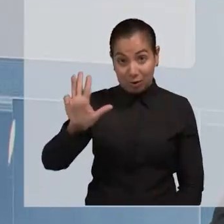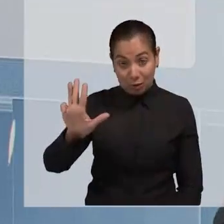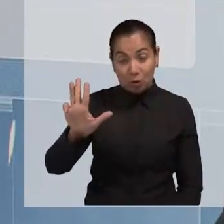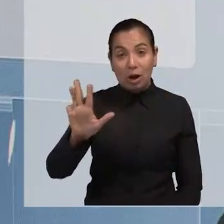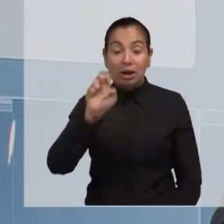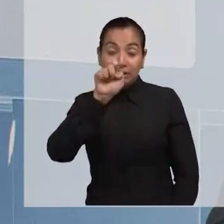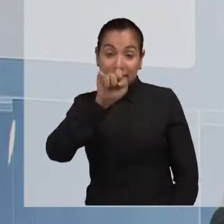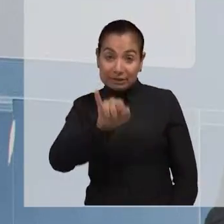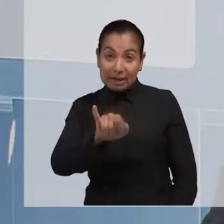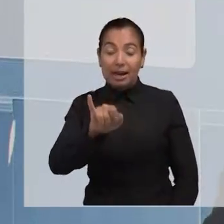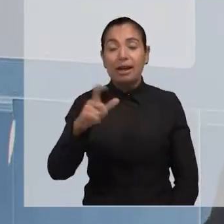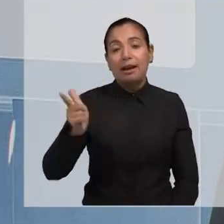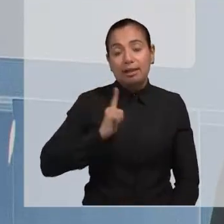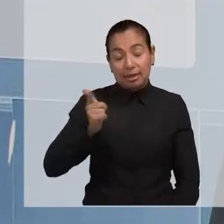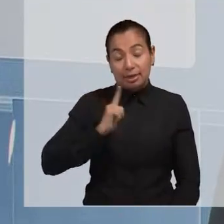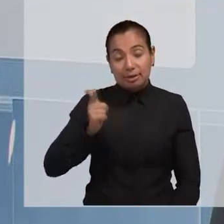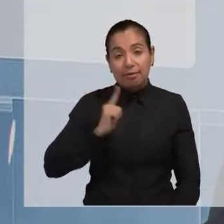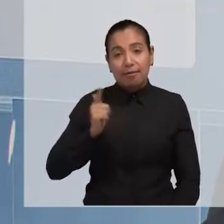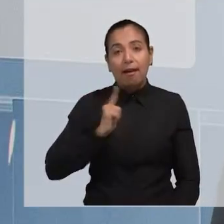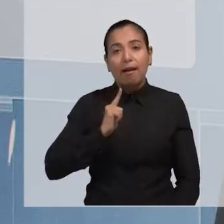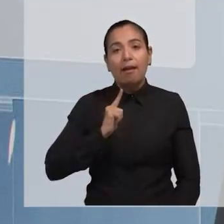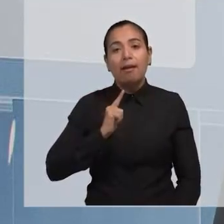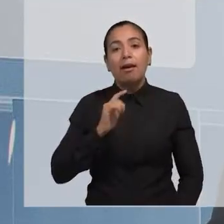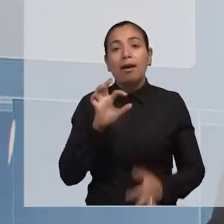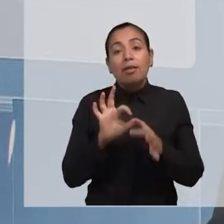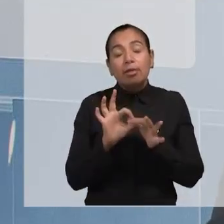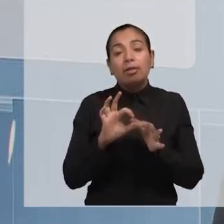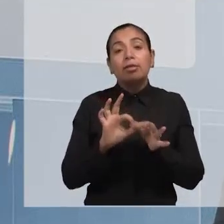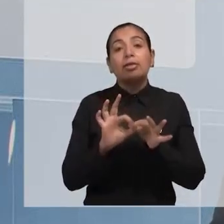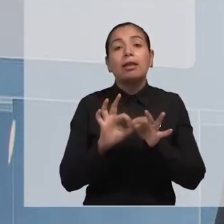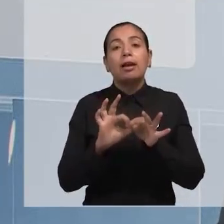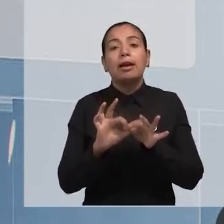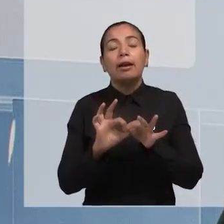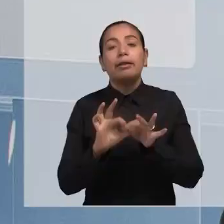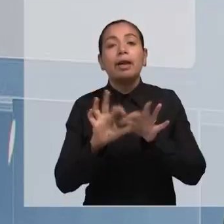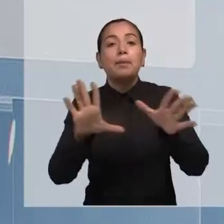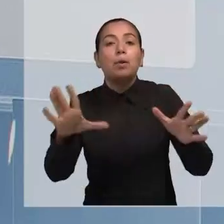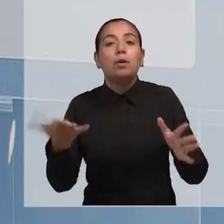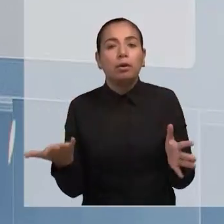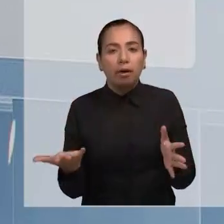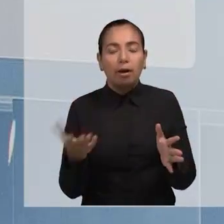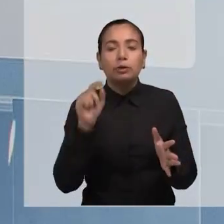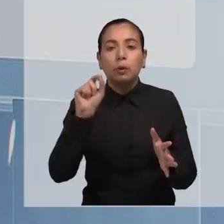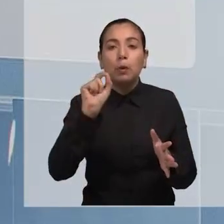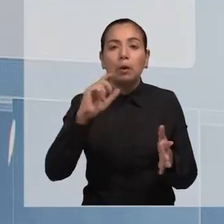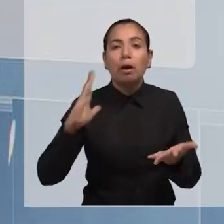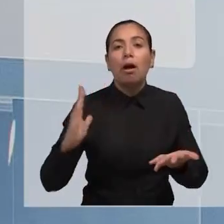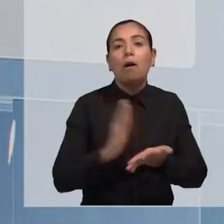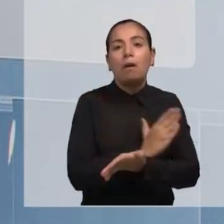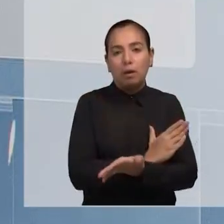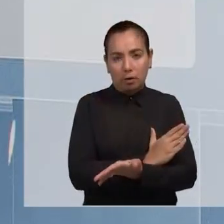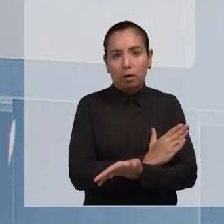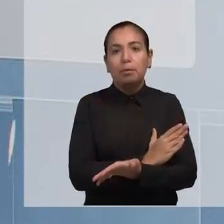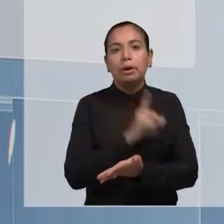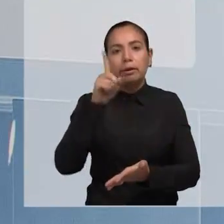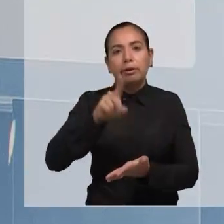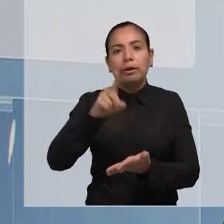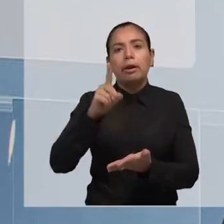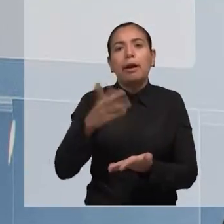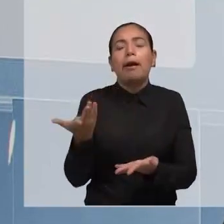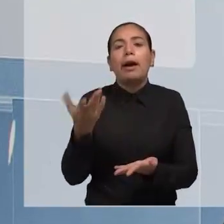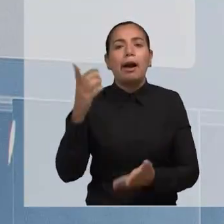a restauração do Estado Democrático de Direito, que perdemos na esteira do golpe, que eles chamam de golpe, ao afastamento da Dilma,